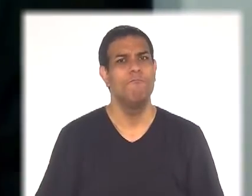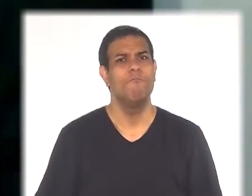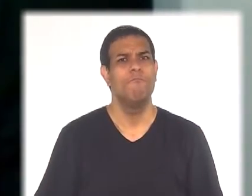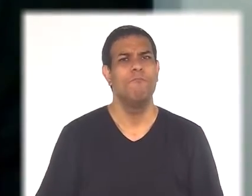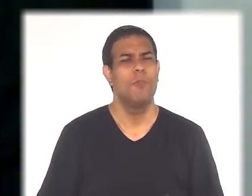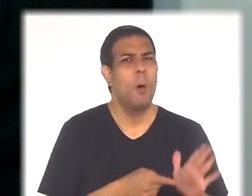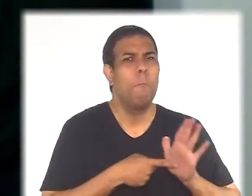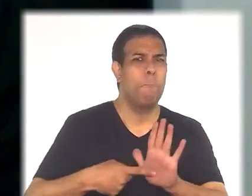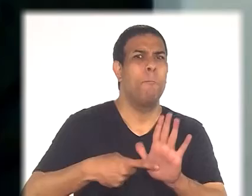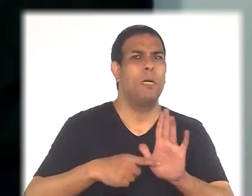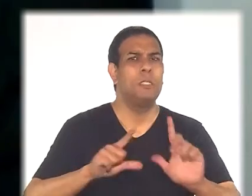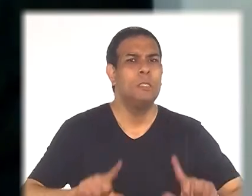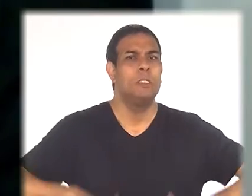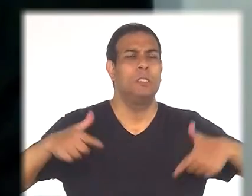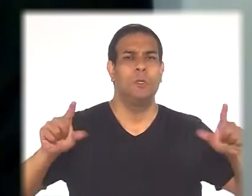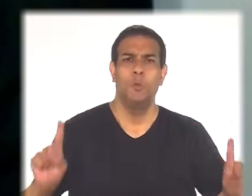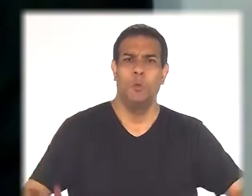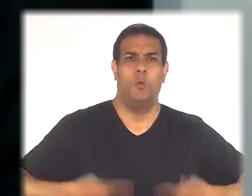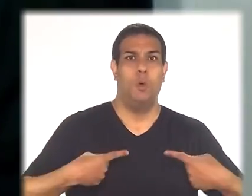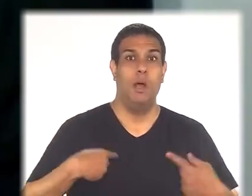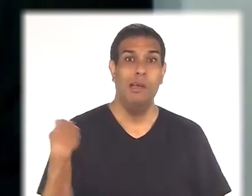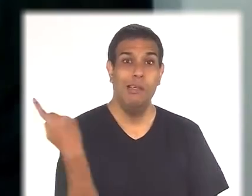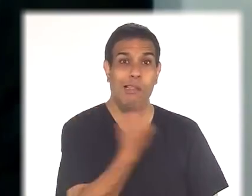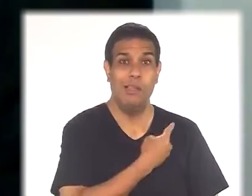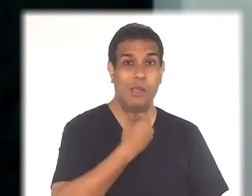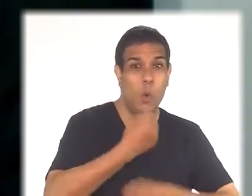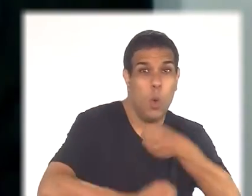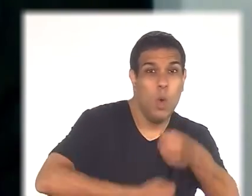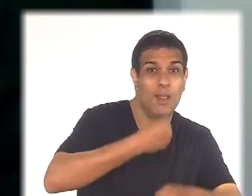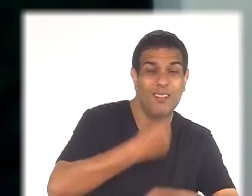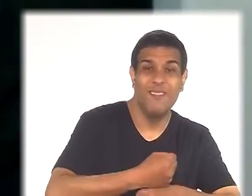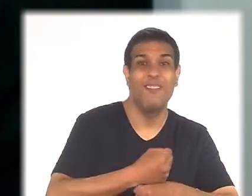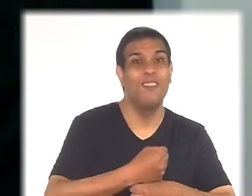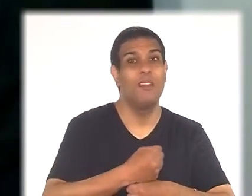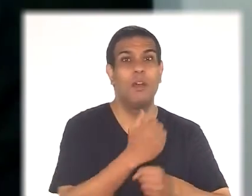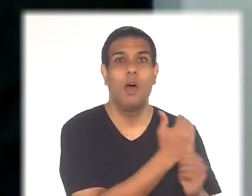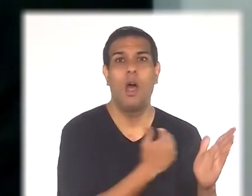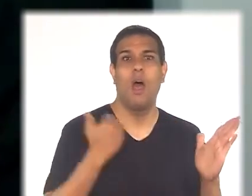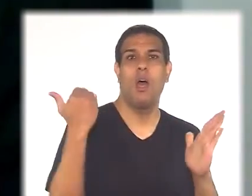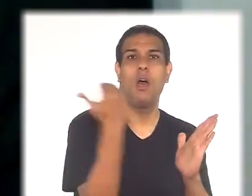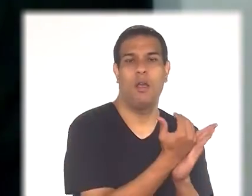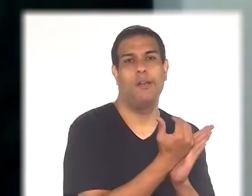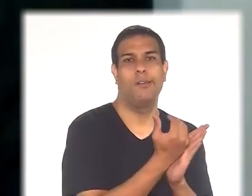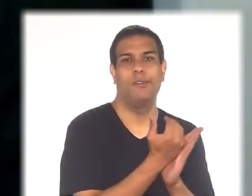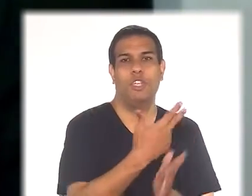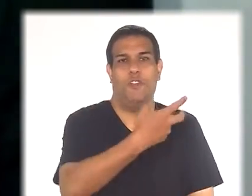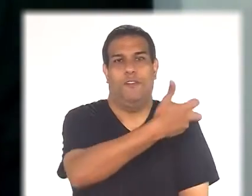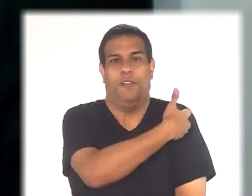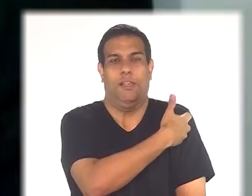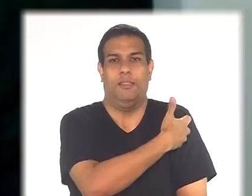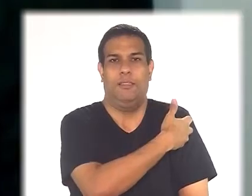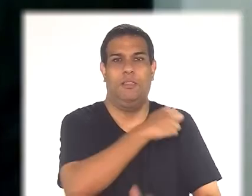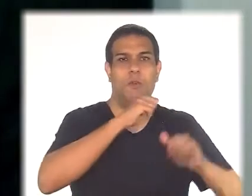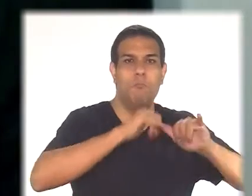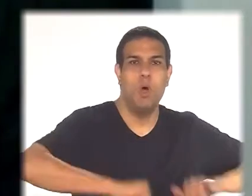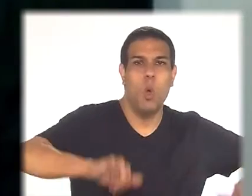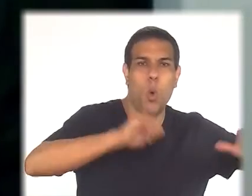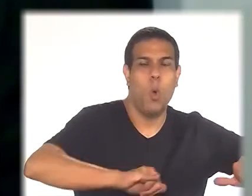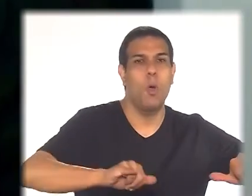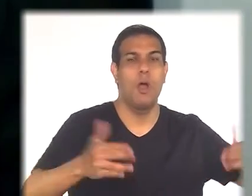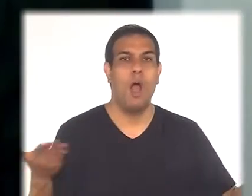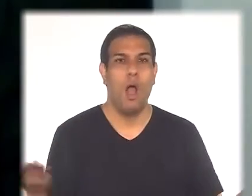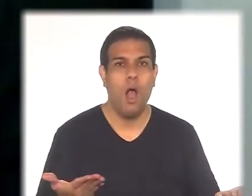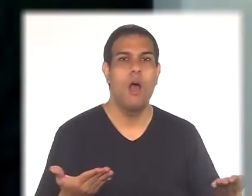e nós estamos realmente colocando um grande desafio, né? Nós iremos produzir no ano que vem o dobro da nossa média